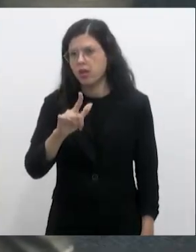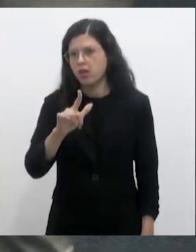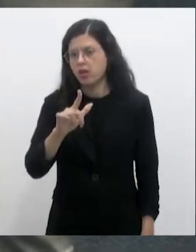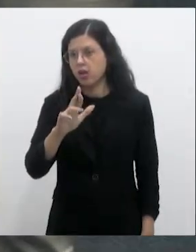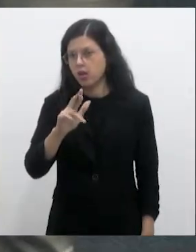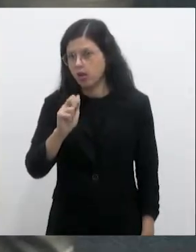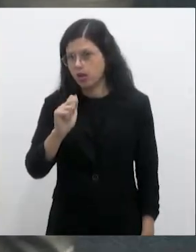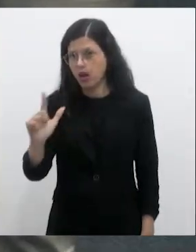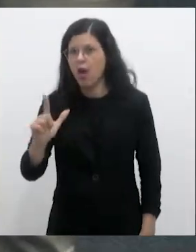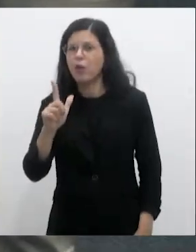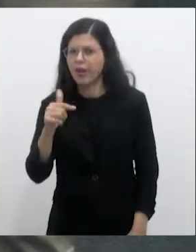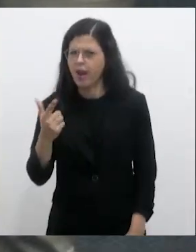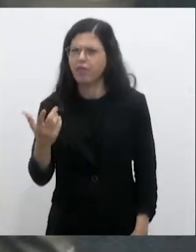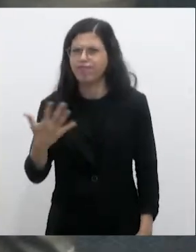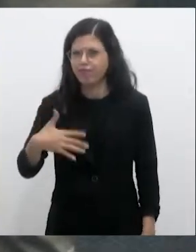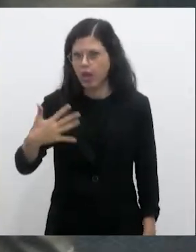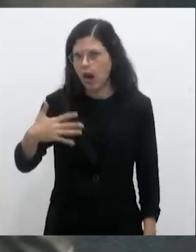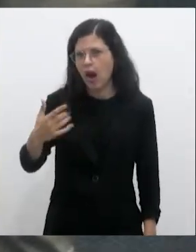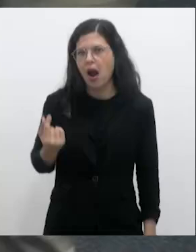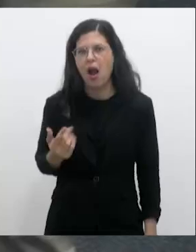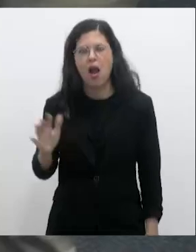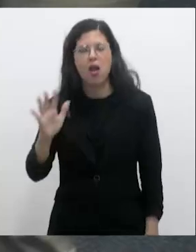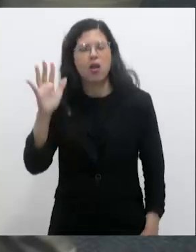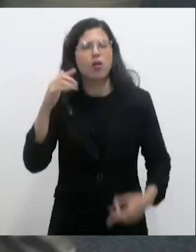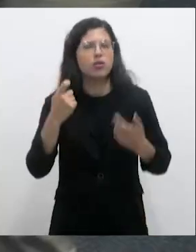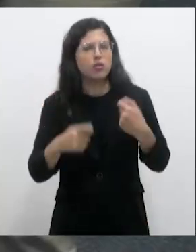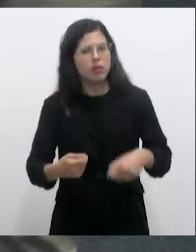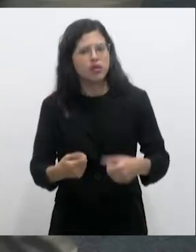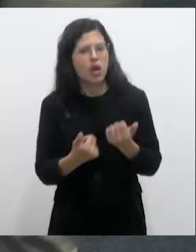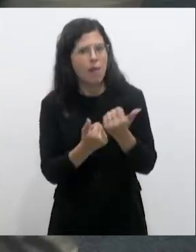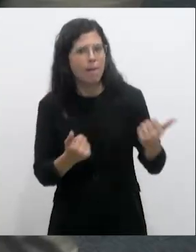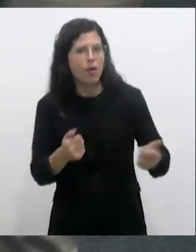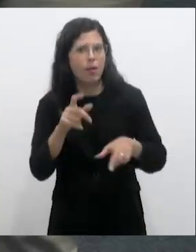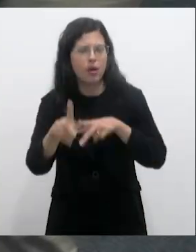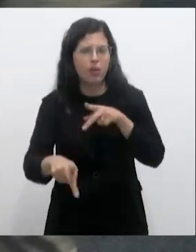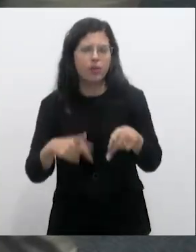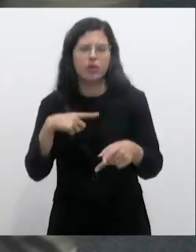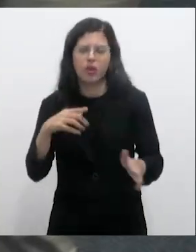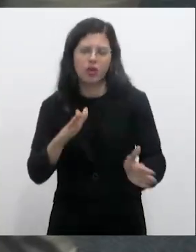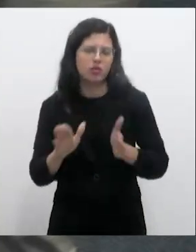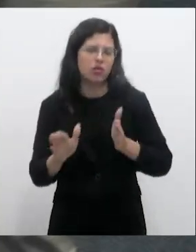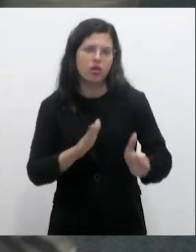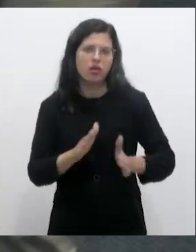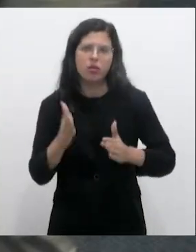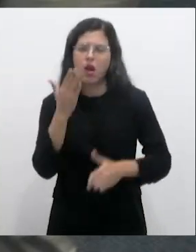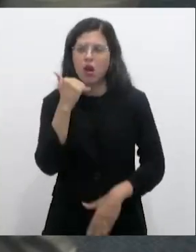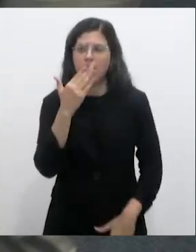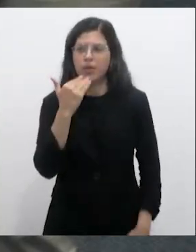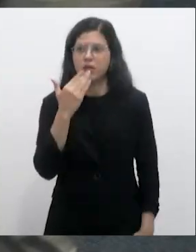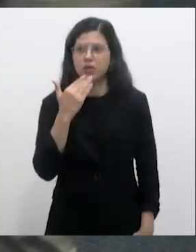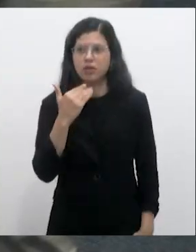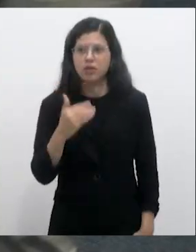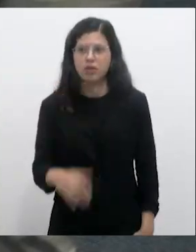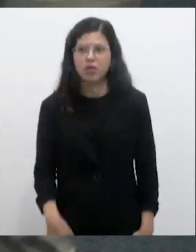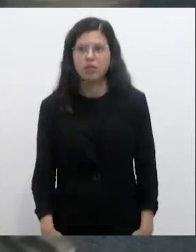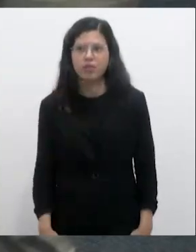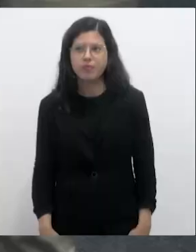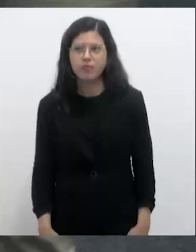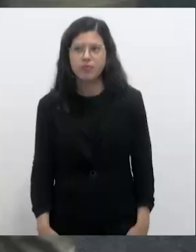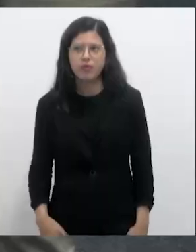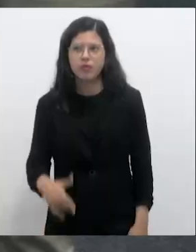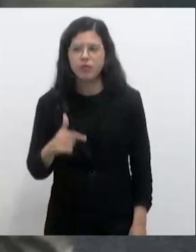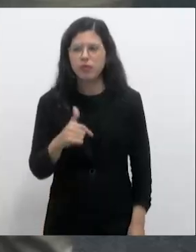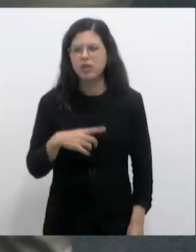precisa ajudar e contribuir para que a população tenha mais acesso. A alimentação ricas em